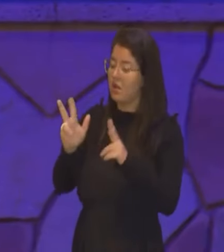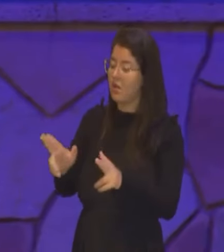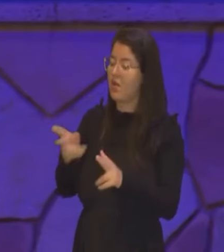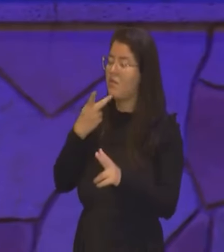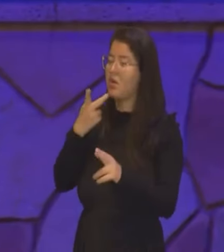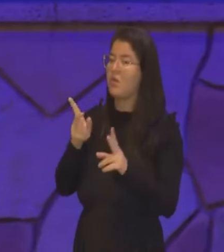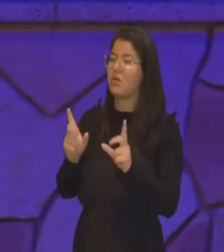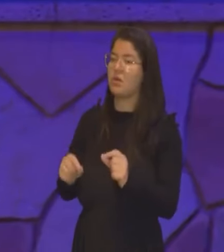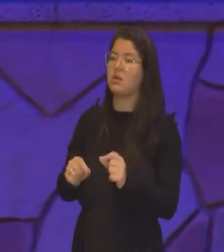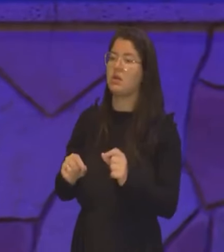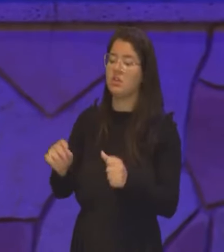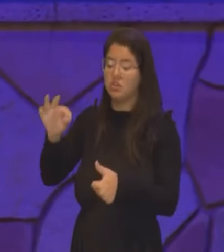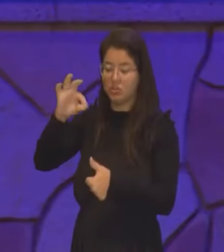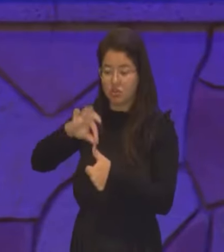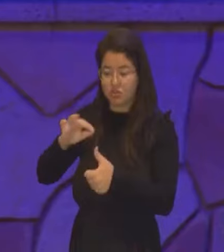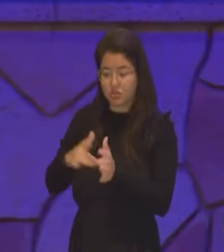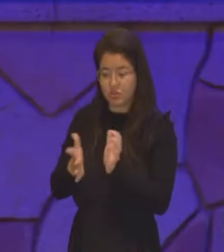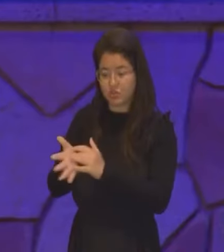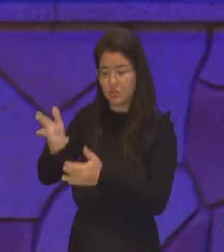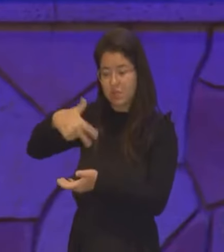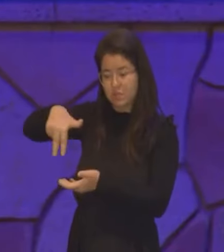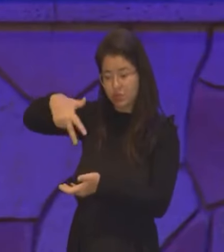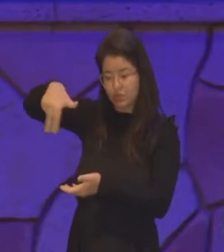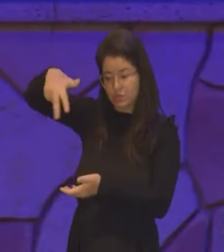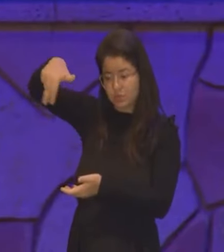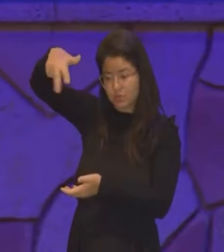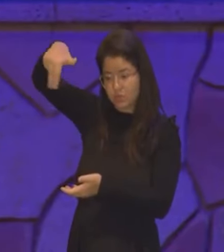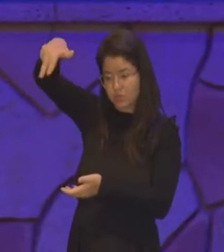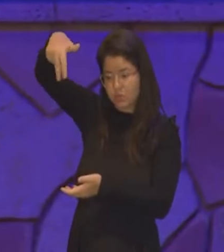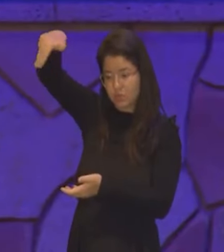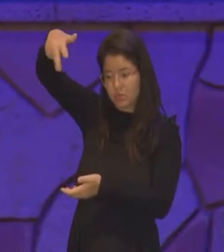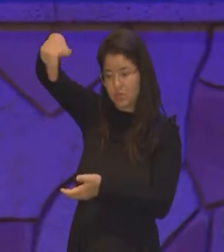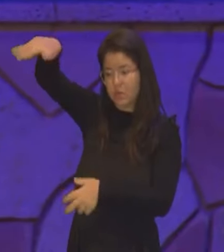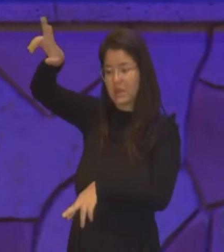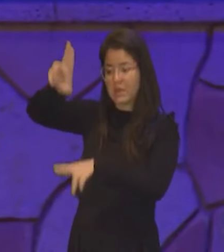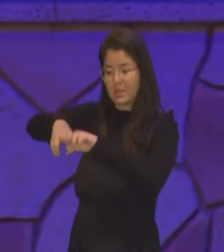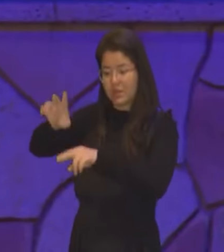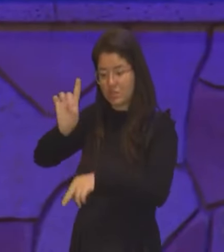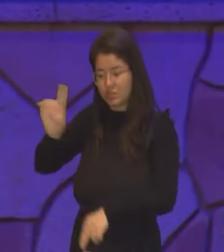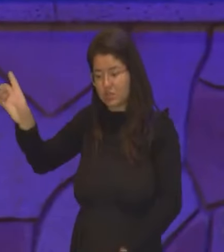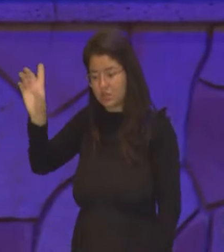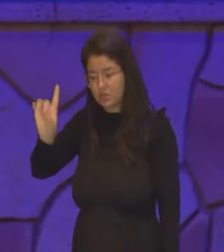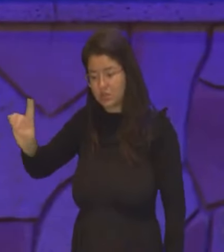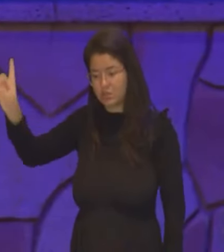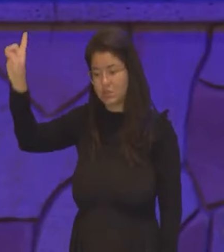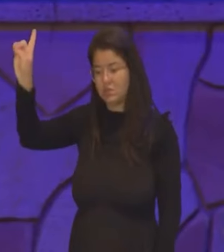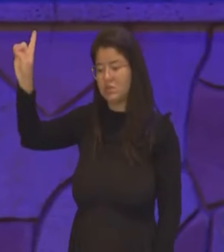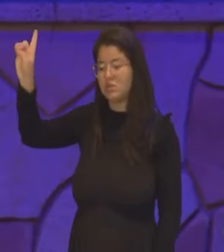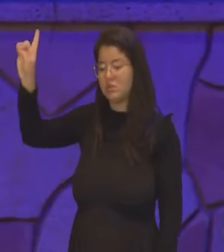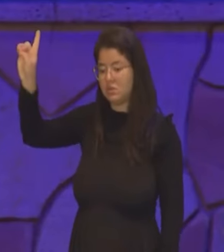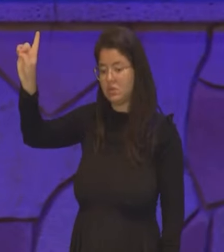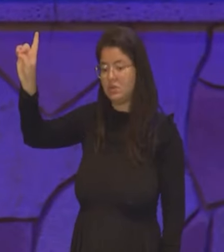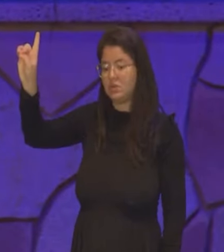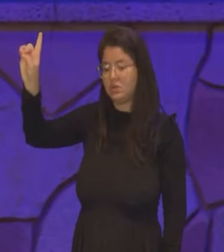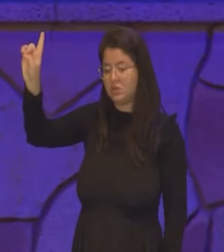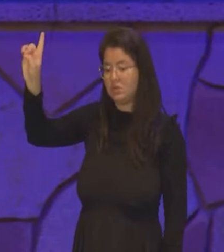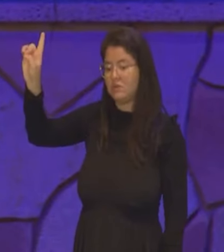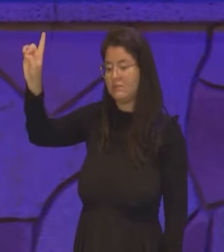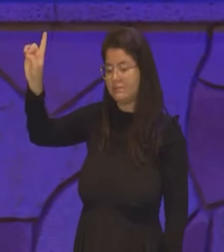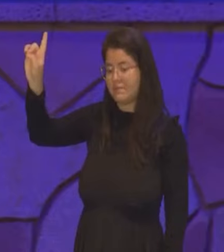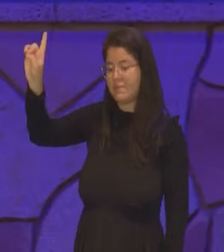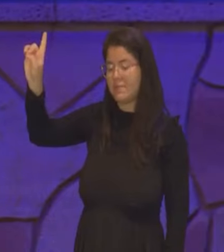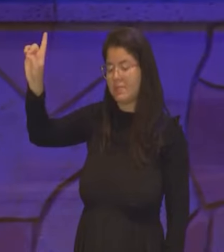Cristo ressuscitou e voltou, está sentado à direita de Deus, Ele nos enviou o seu